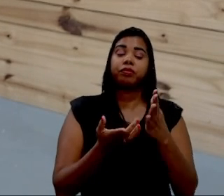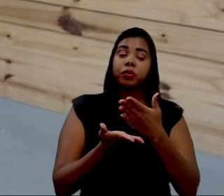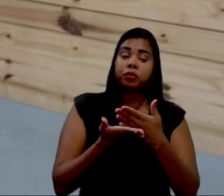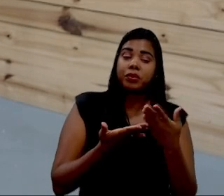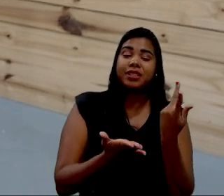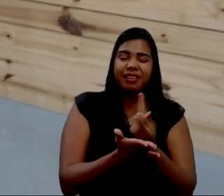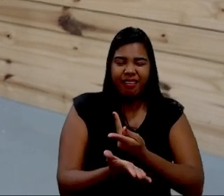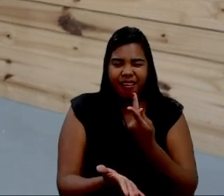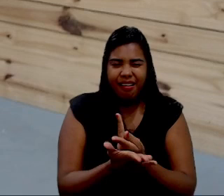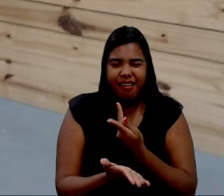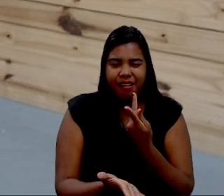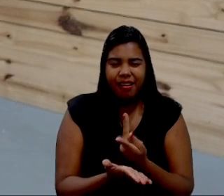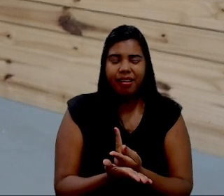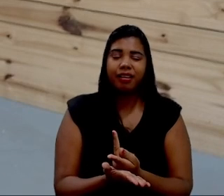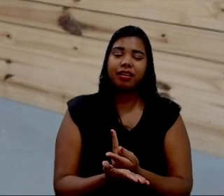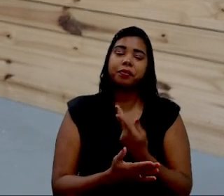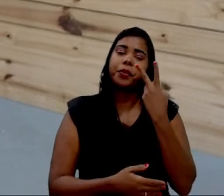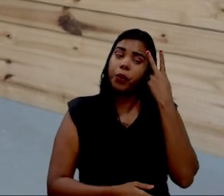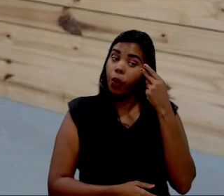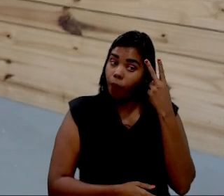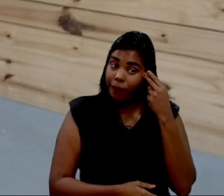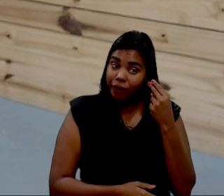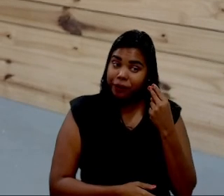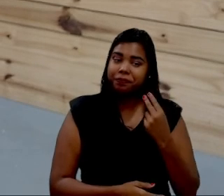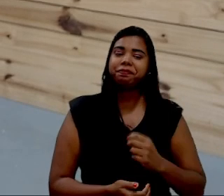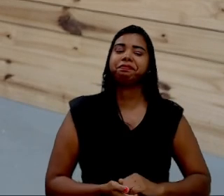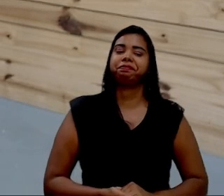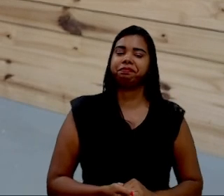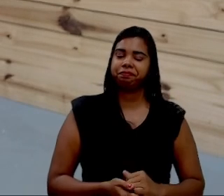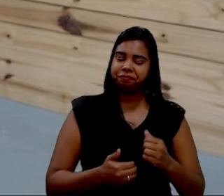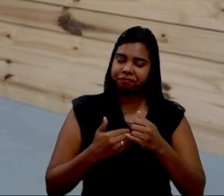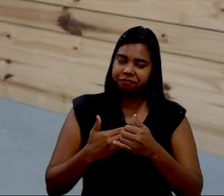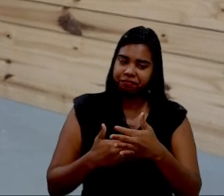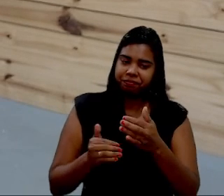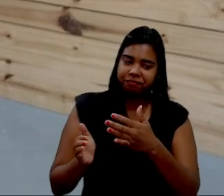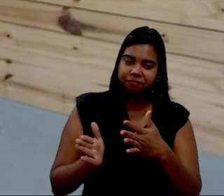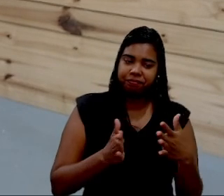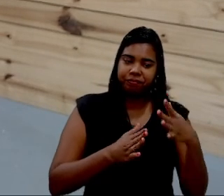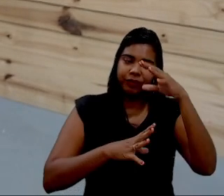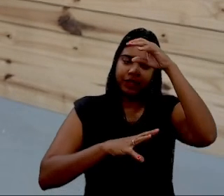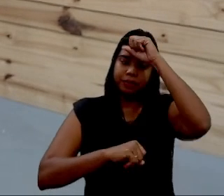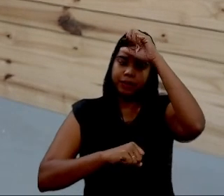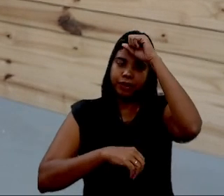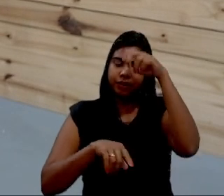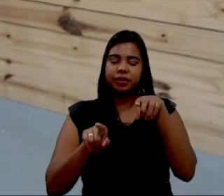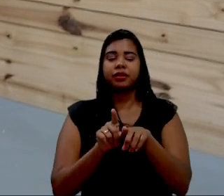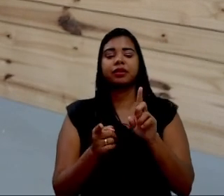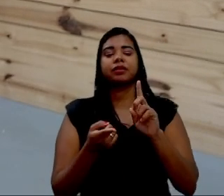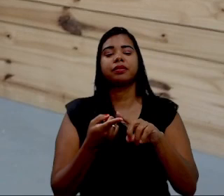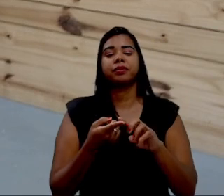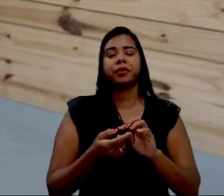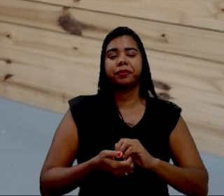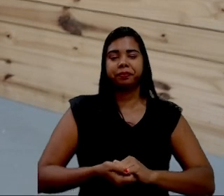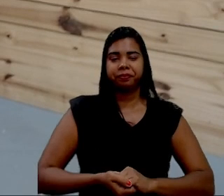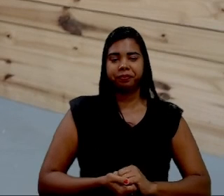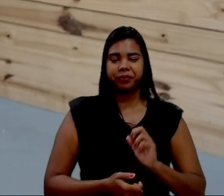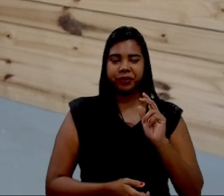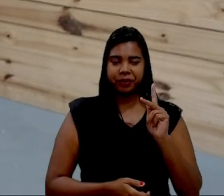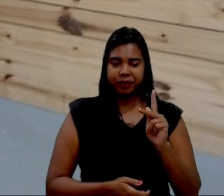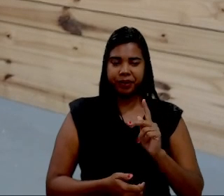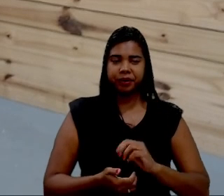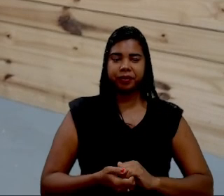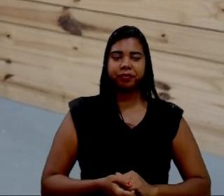alguns erros, dar algumas falhas, é normal, faz parte, tá? Para poder, que é a questão do aprendizado, tá ok, gente?